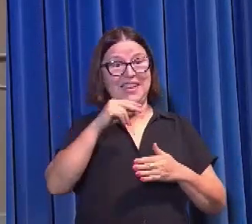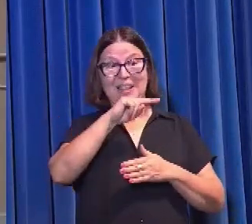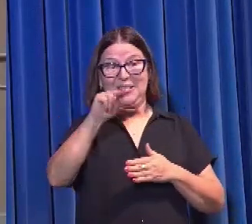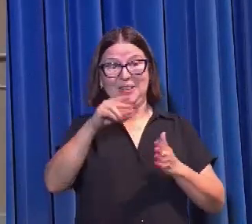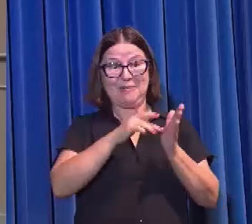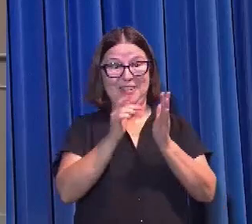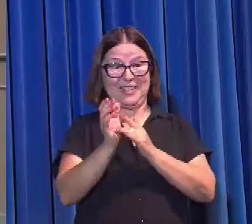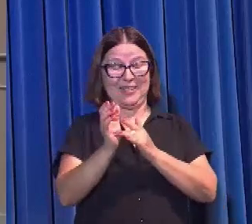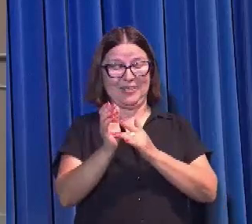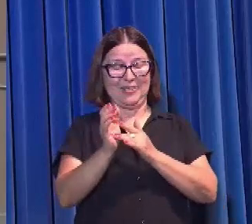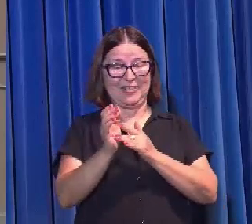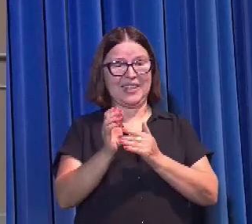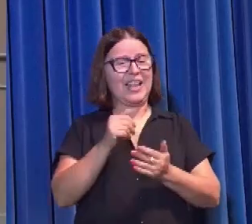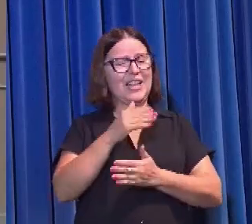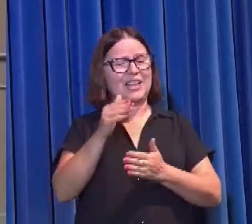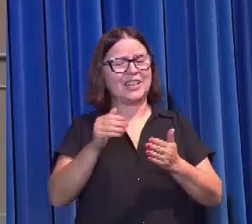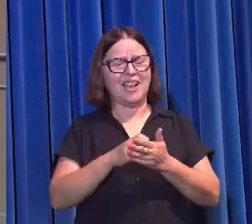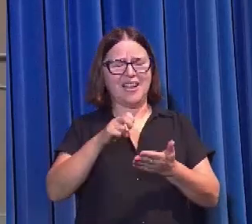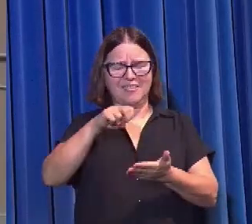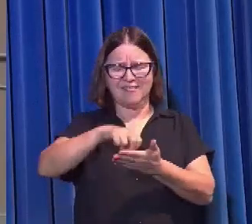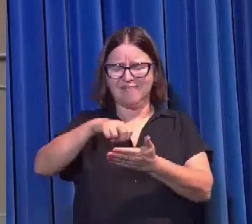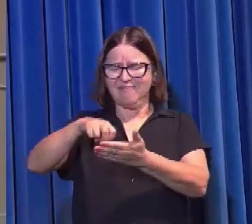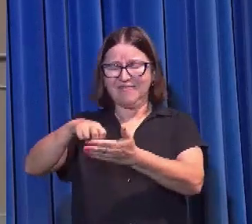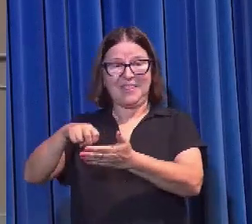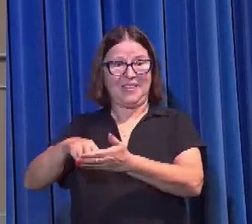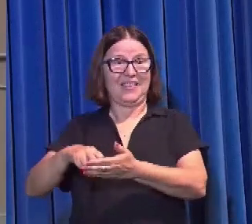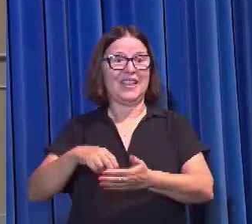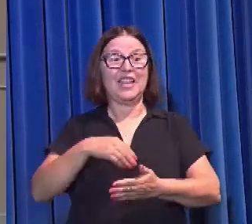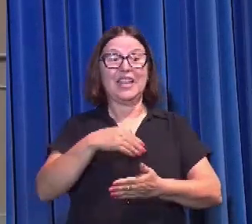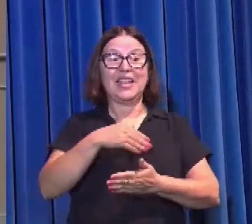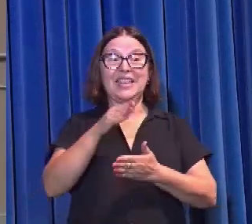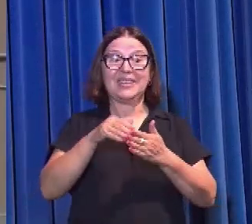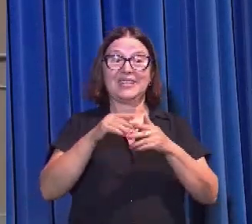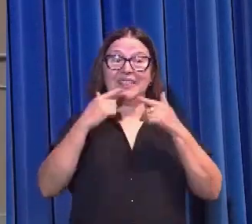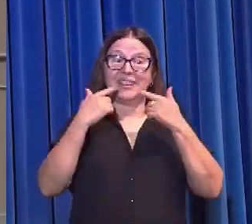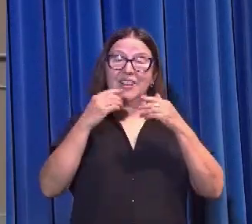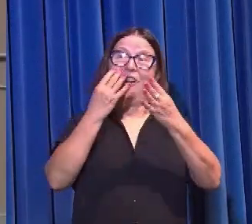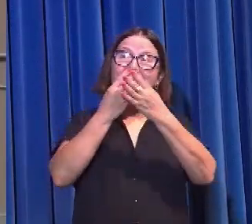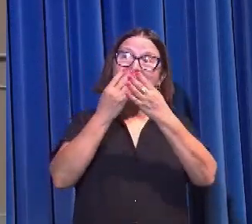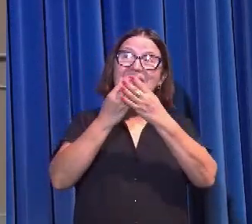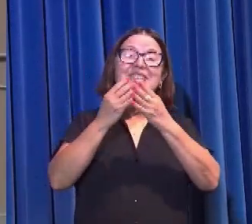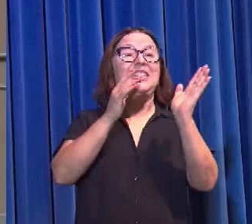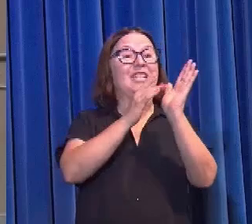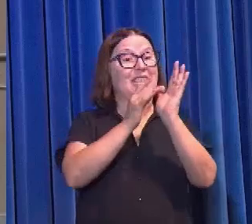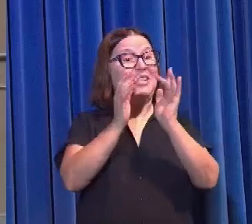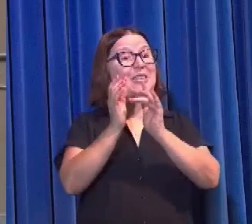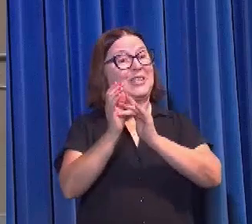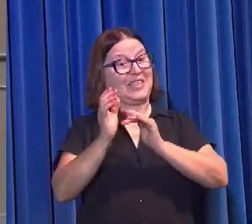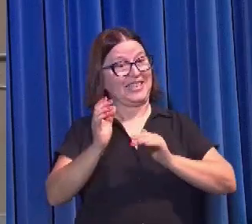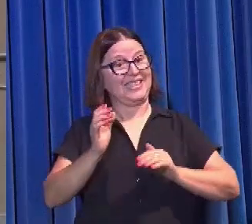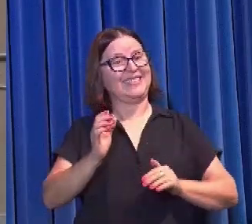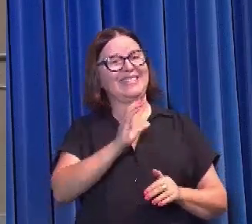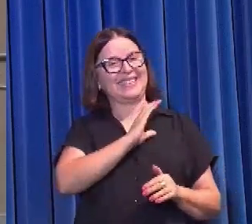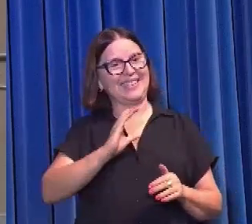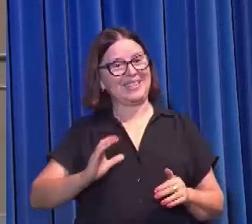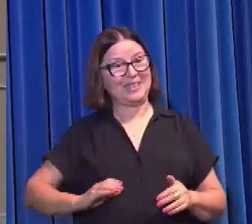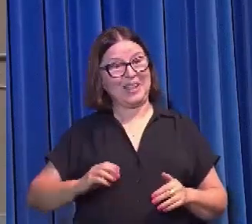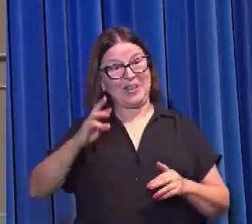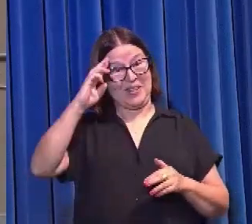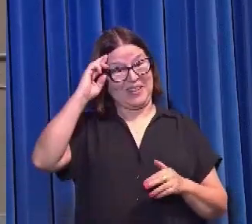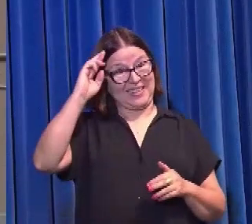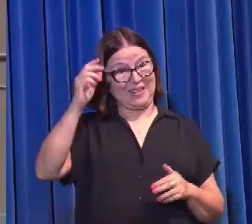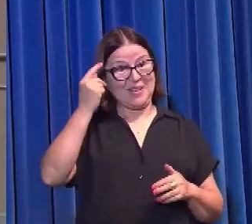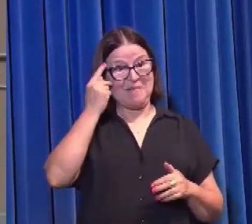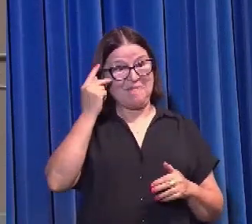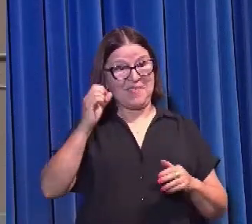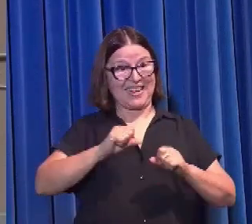se dobre e toda língua confesse que Jesus Cristo é Senhor para a glória de Deus Pai. Esse é o cabeça da igreja,